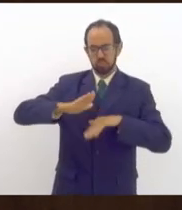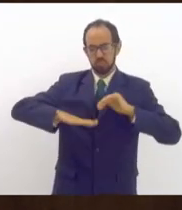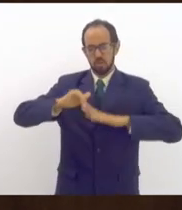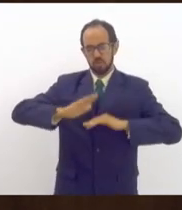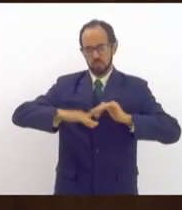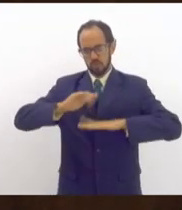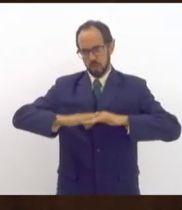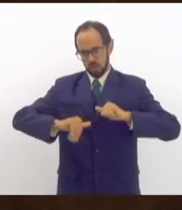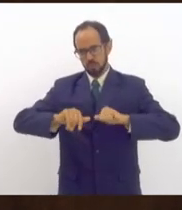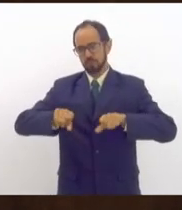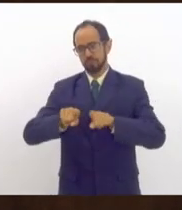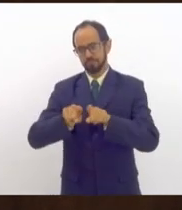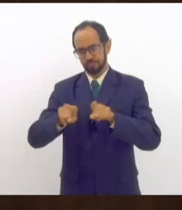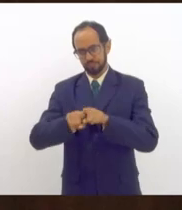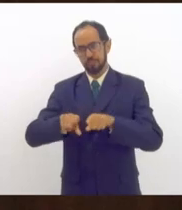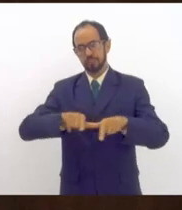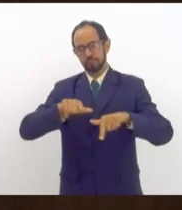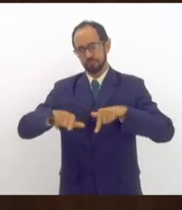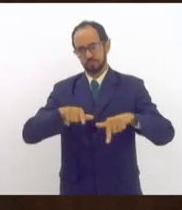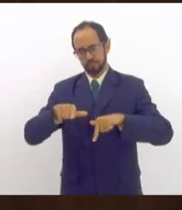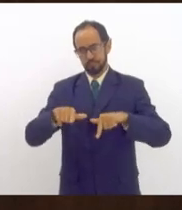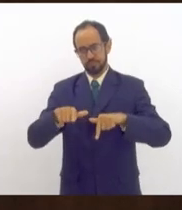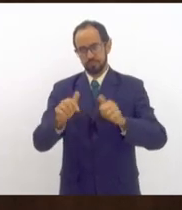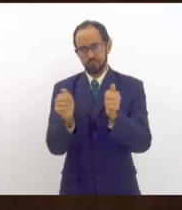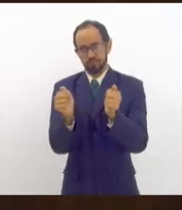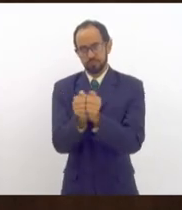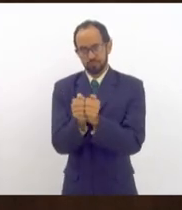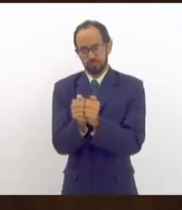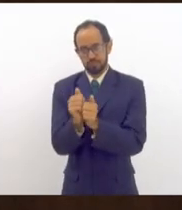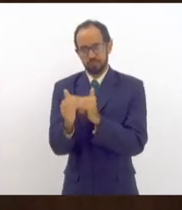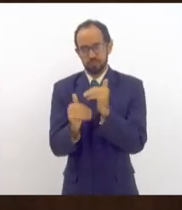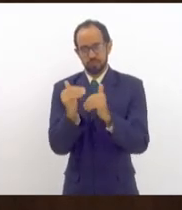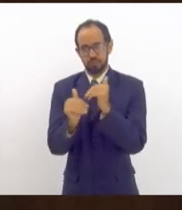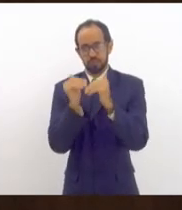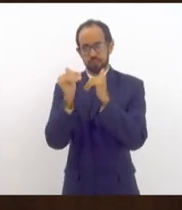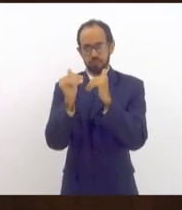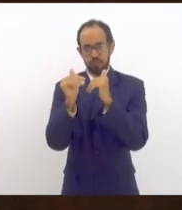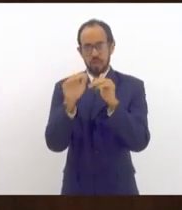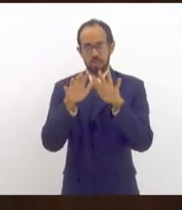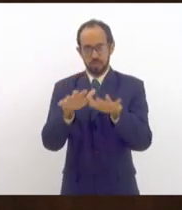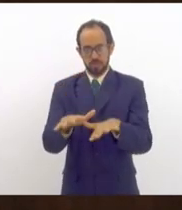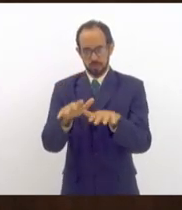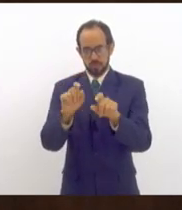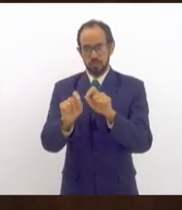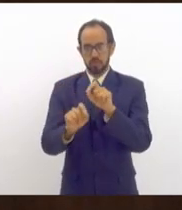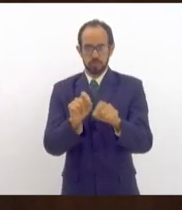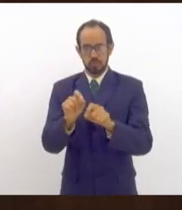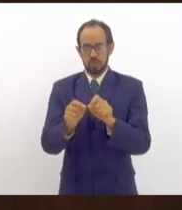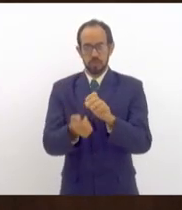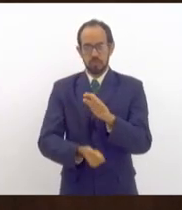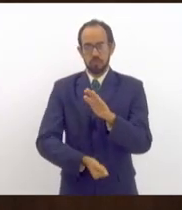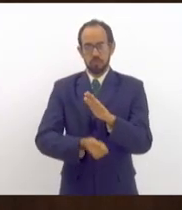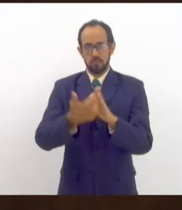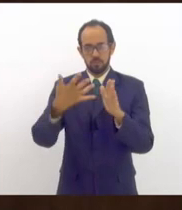trabalha junto também no desenvolvimento tanto é que várias